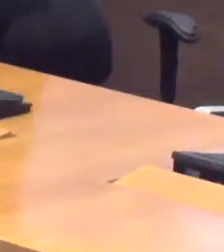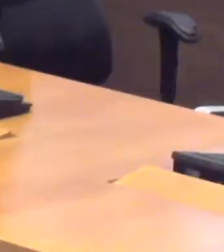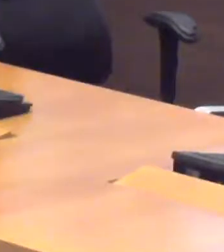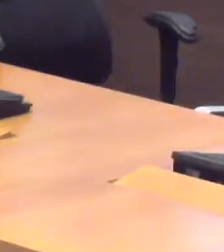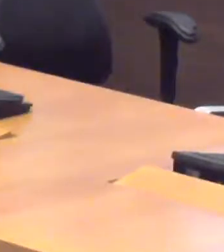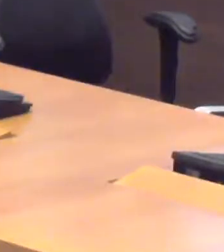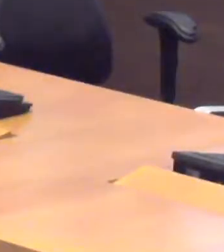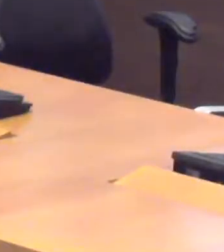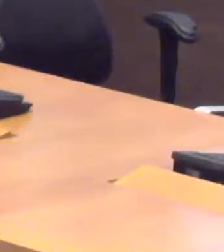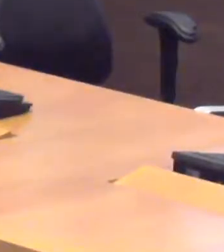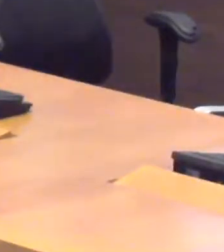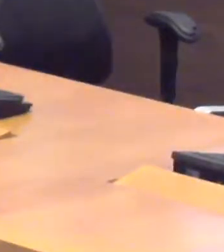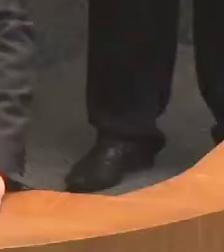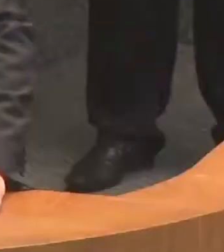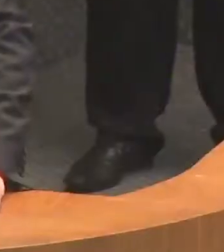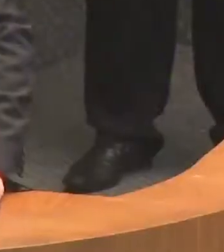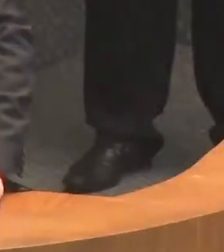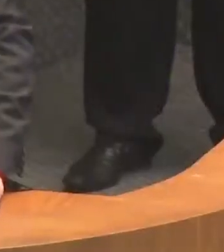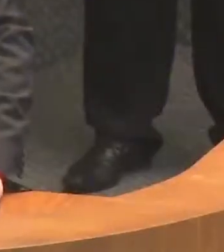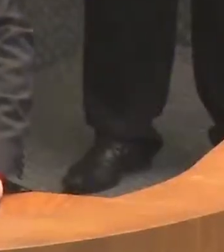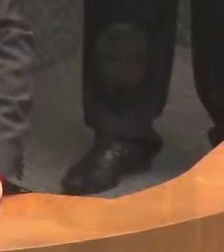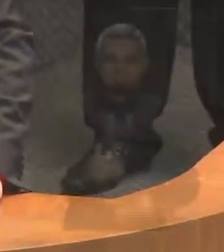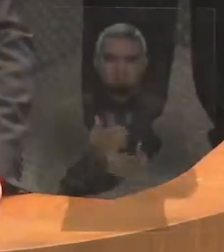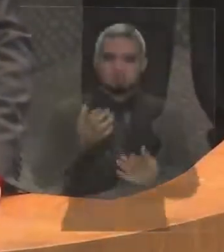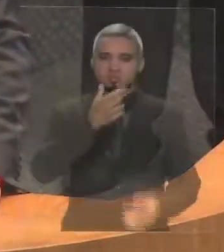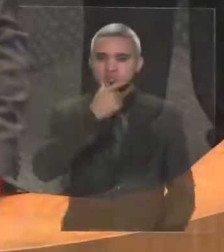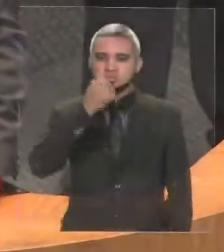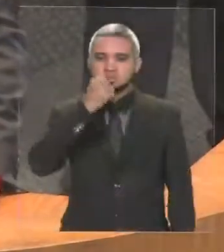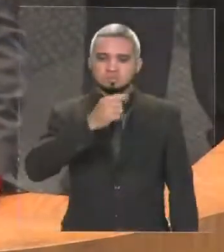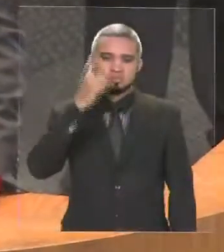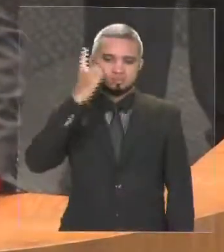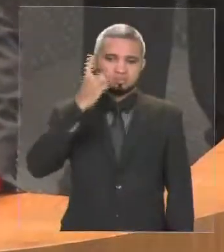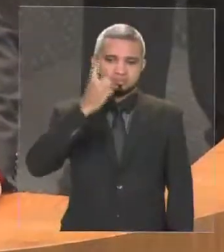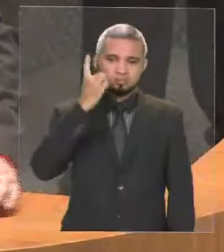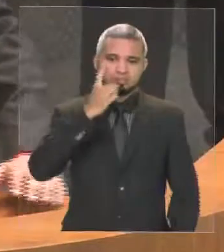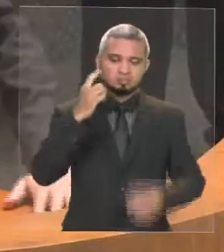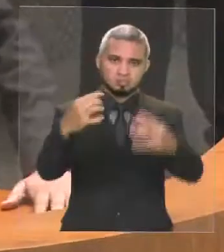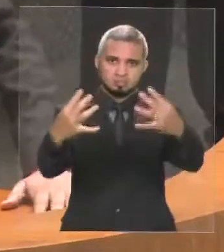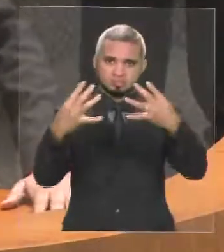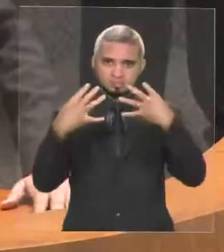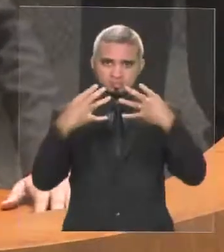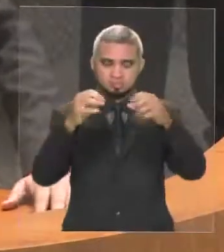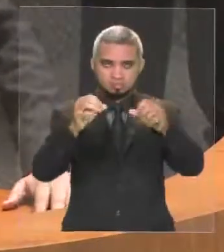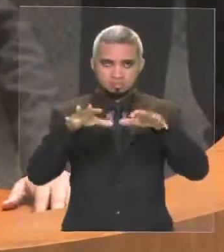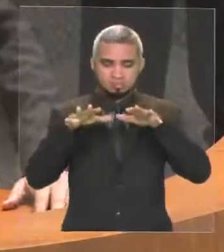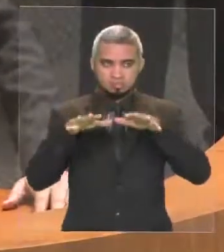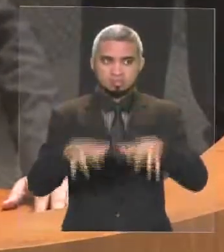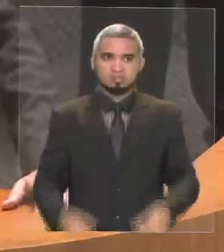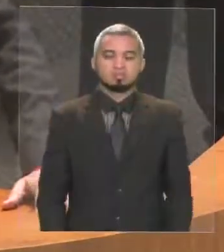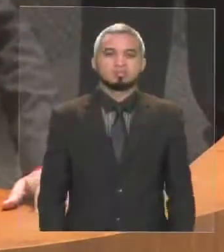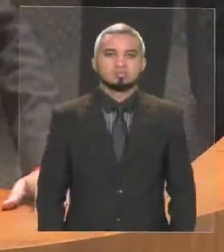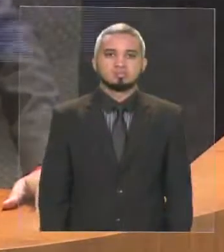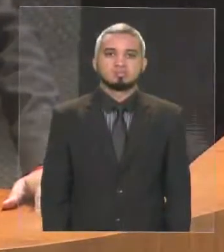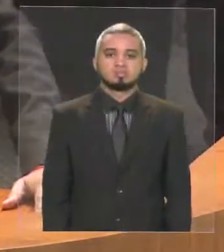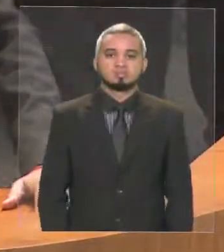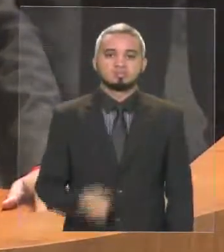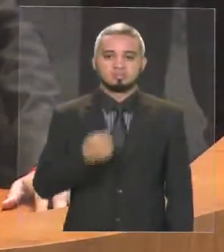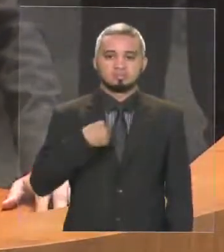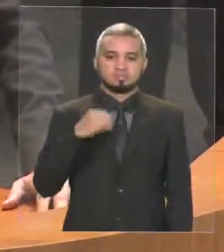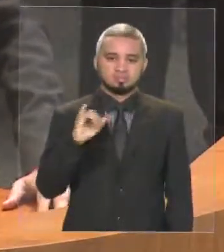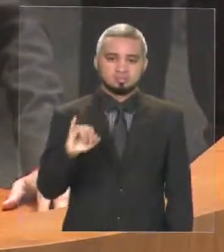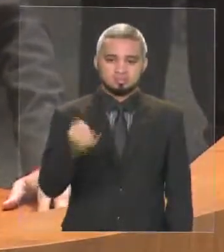Senhor presidente, deputados, deputadas, todos que acompanham a transmissão desta sessão, eu venho, nesta